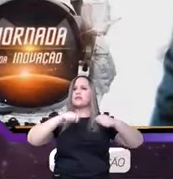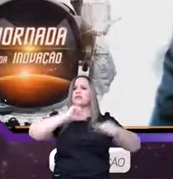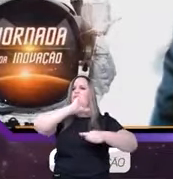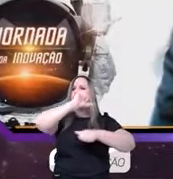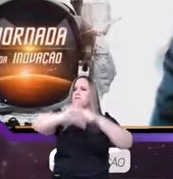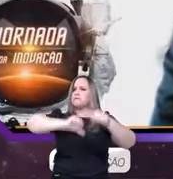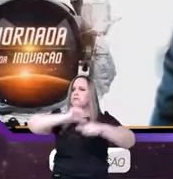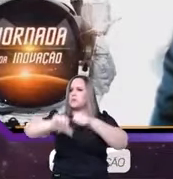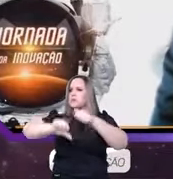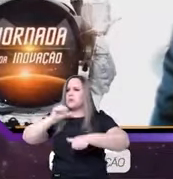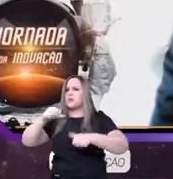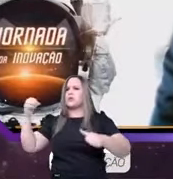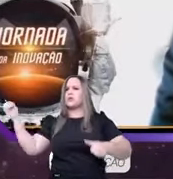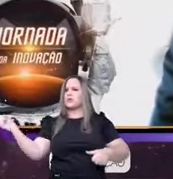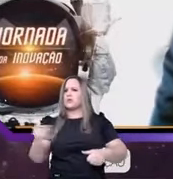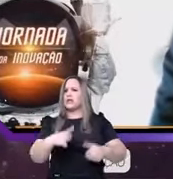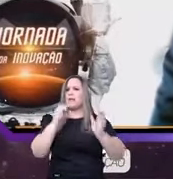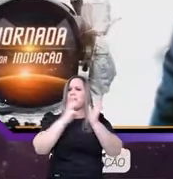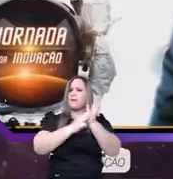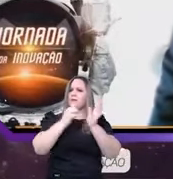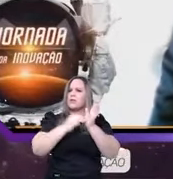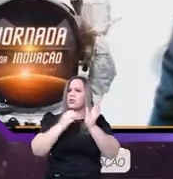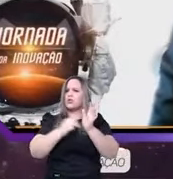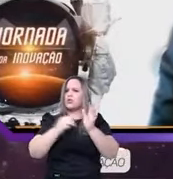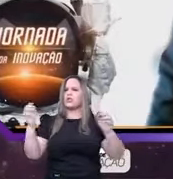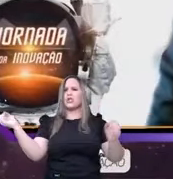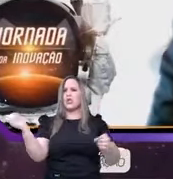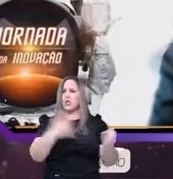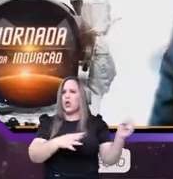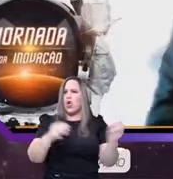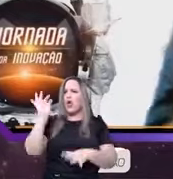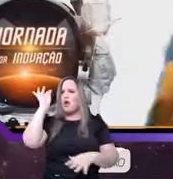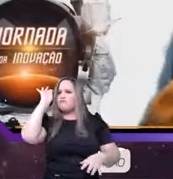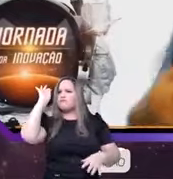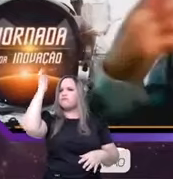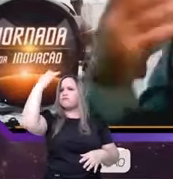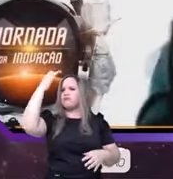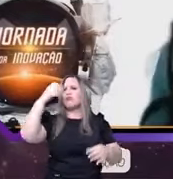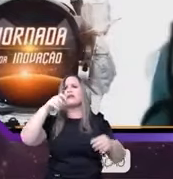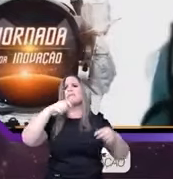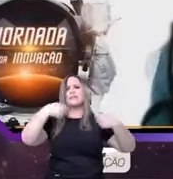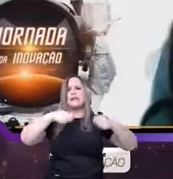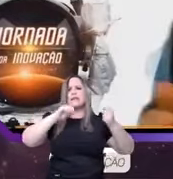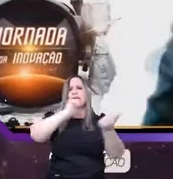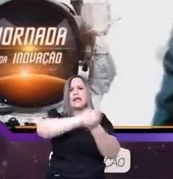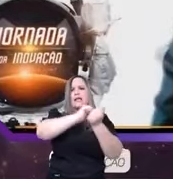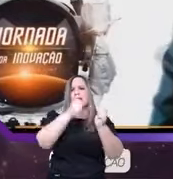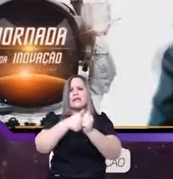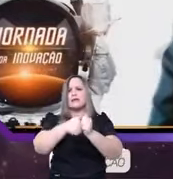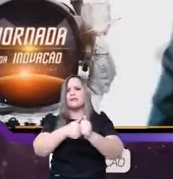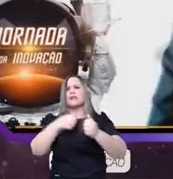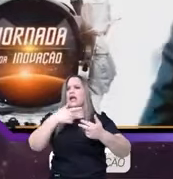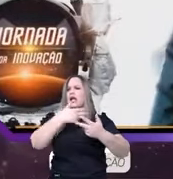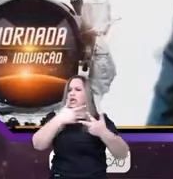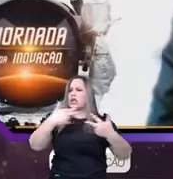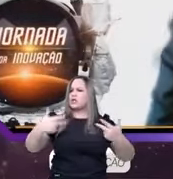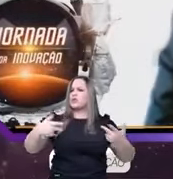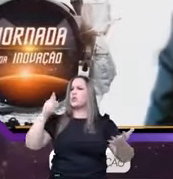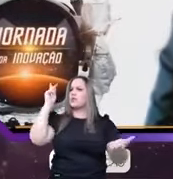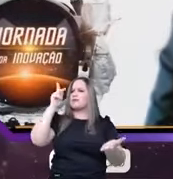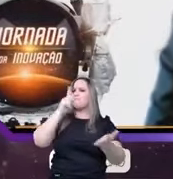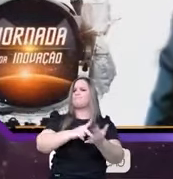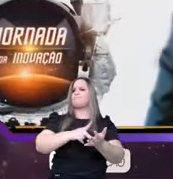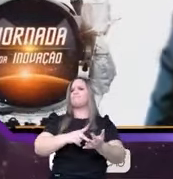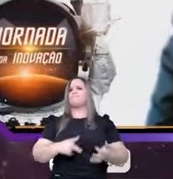mas você tem que ter também a ideia de judiciário adaptado para atender todas essas realidades.